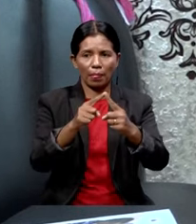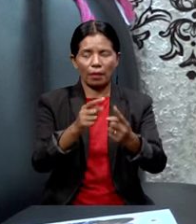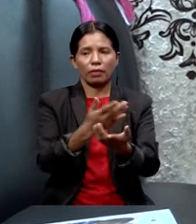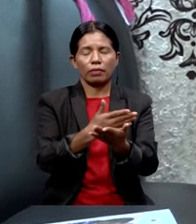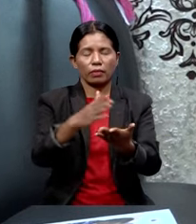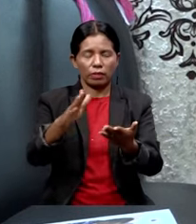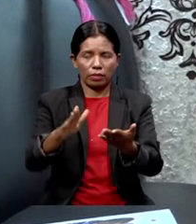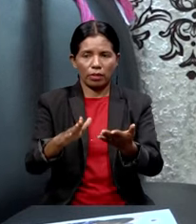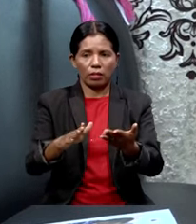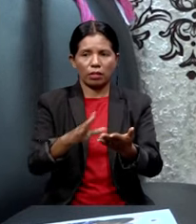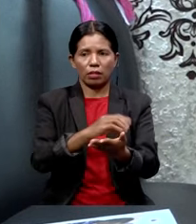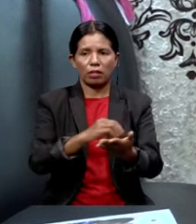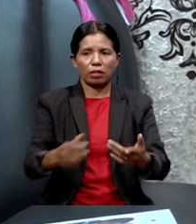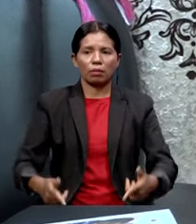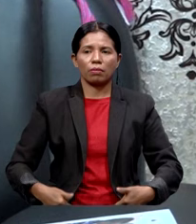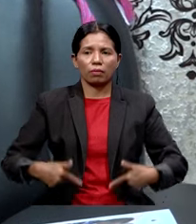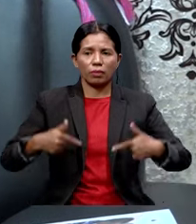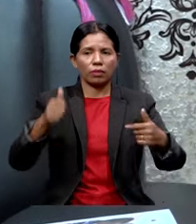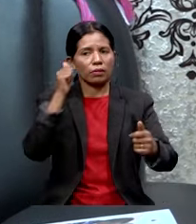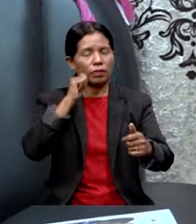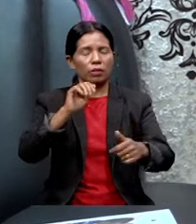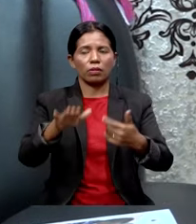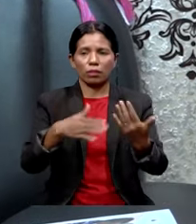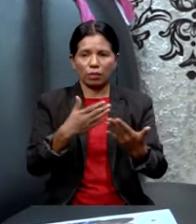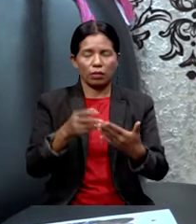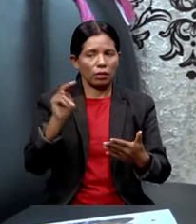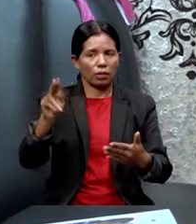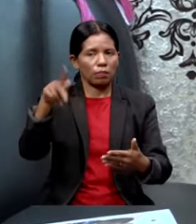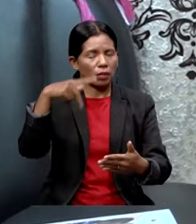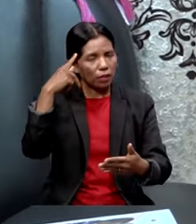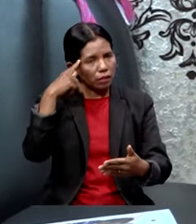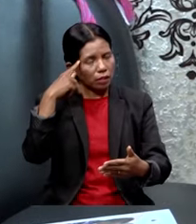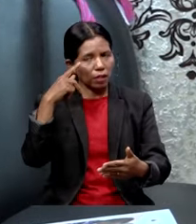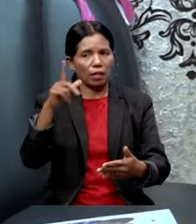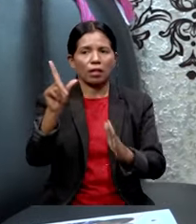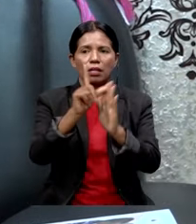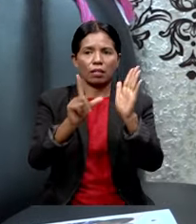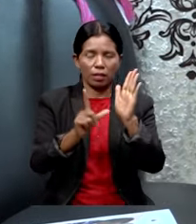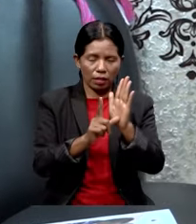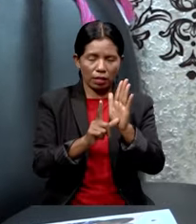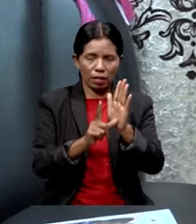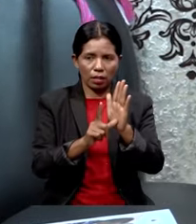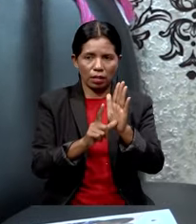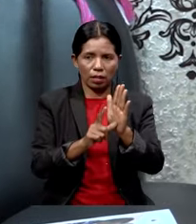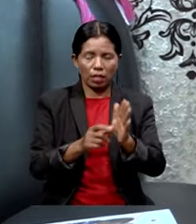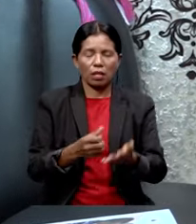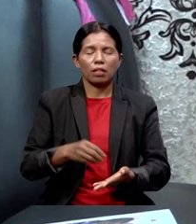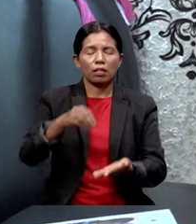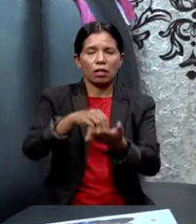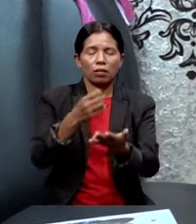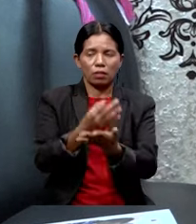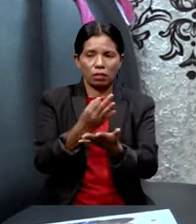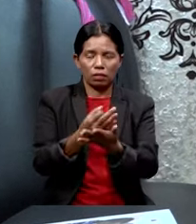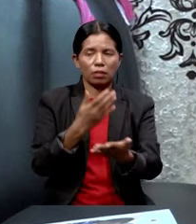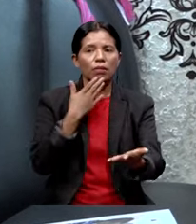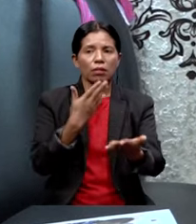melhoramento mori sosi feto sira nian politika ka lei ka atribuição no orçamento na bem mak